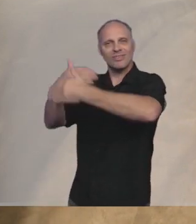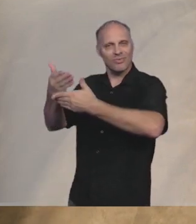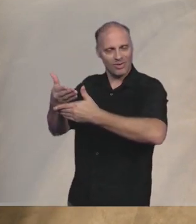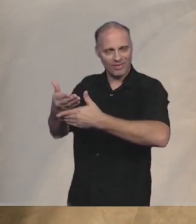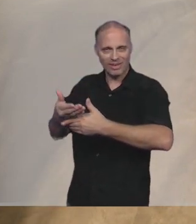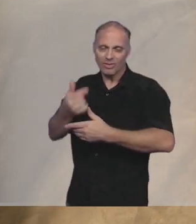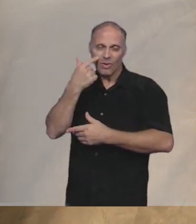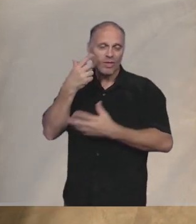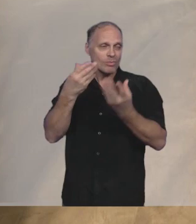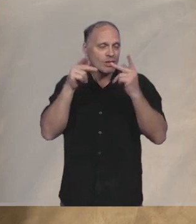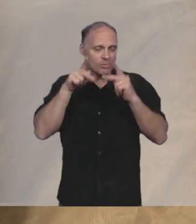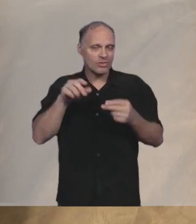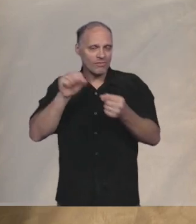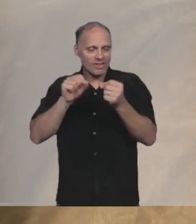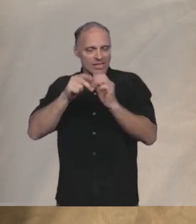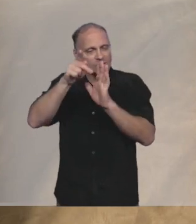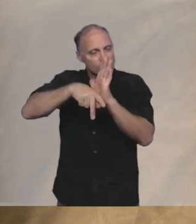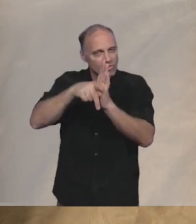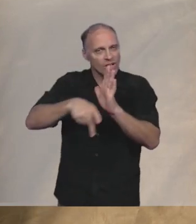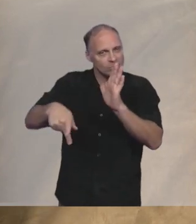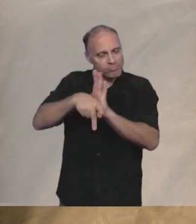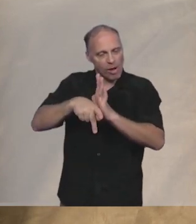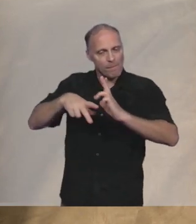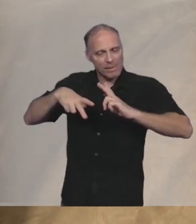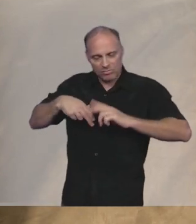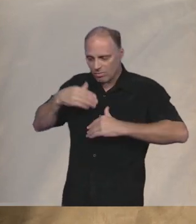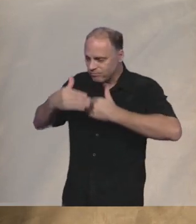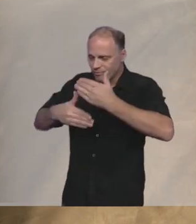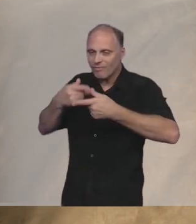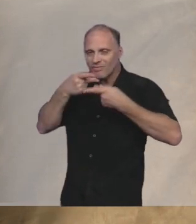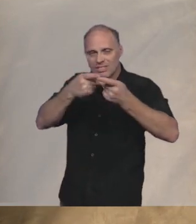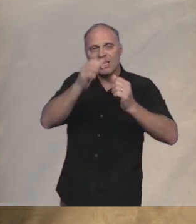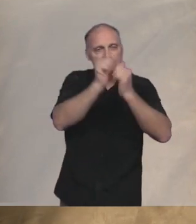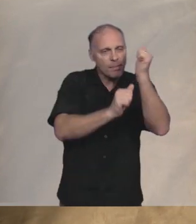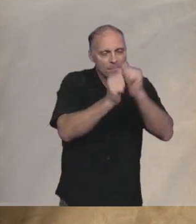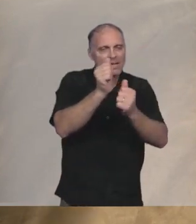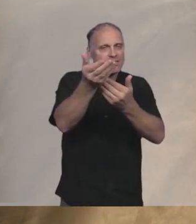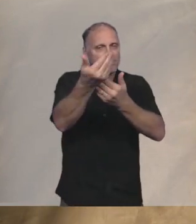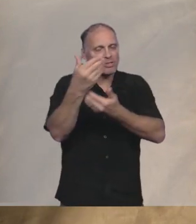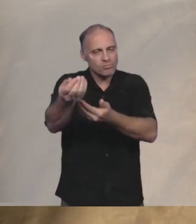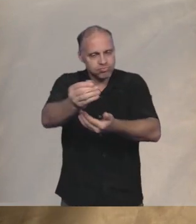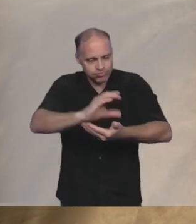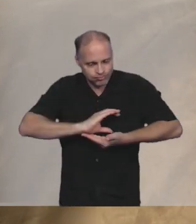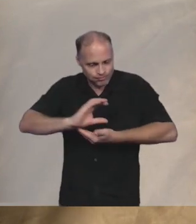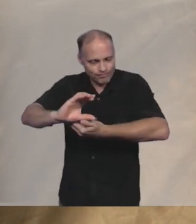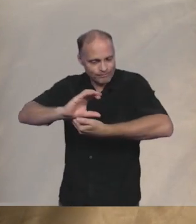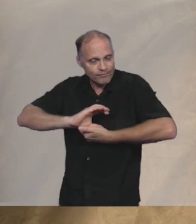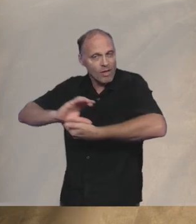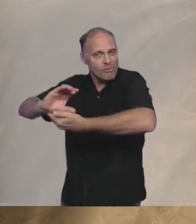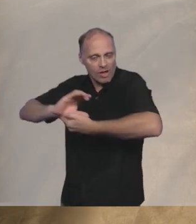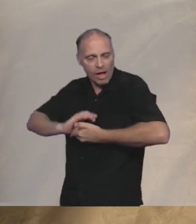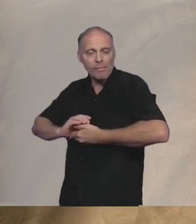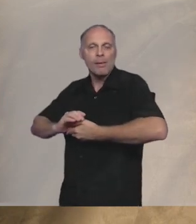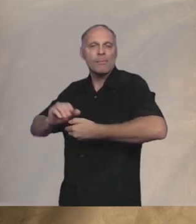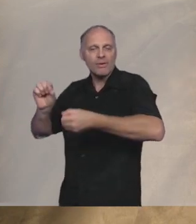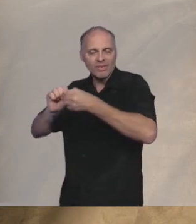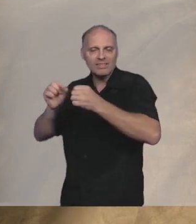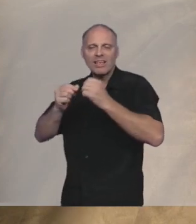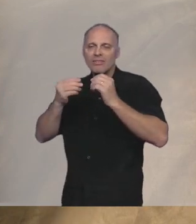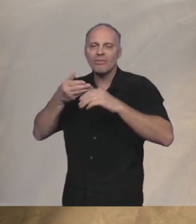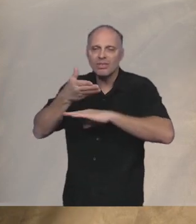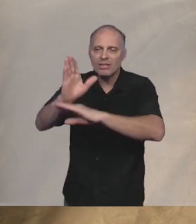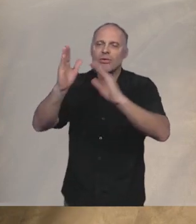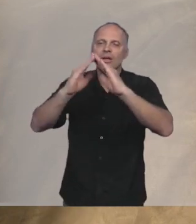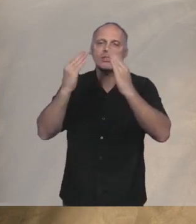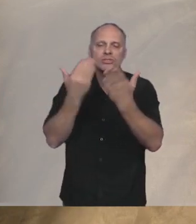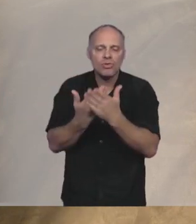visitando empresa, visitando escola, indo atrás do público. Então por isso que eu te digo assim, que as coisas